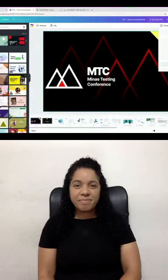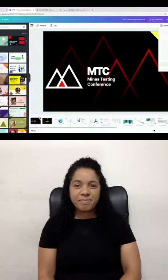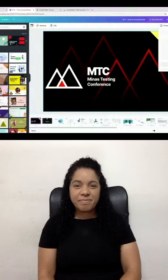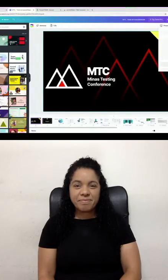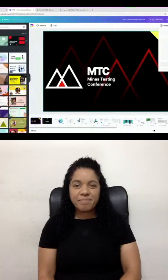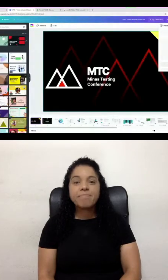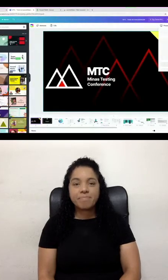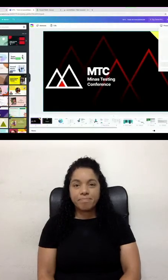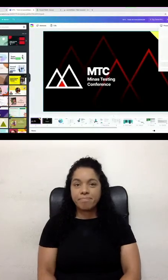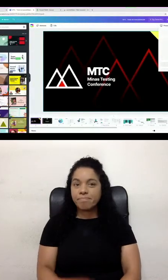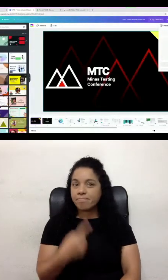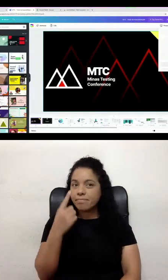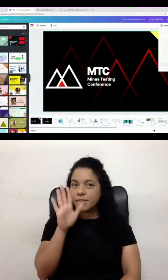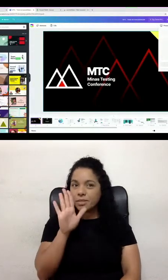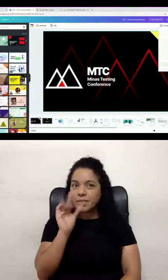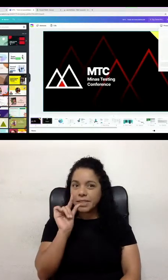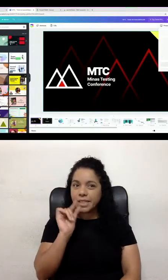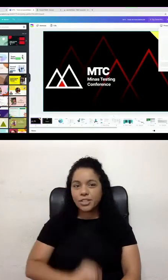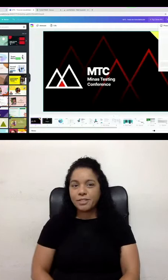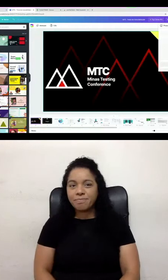Bom, gente...